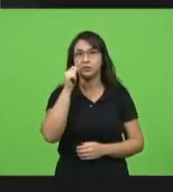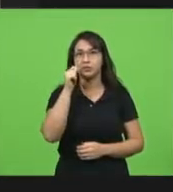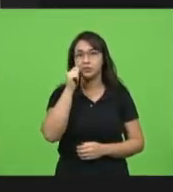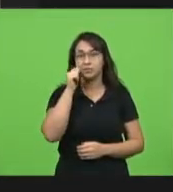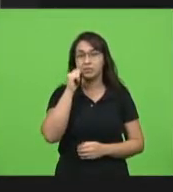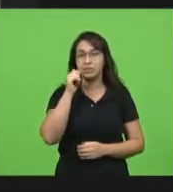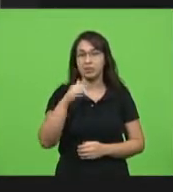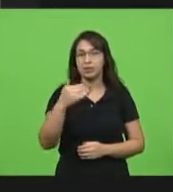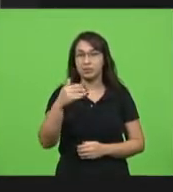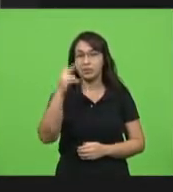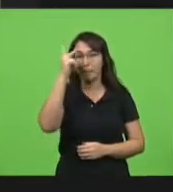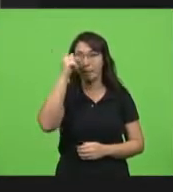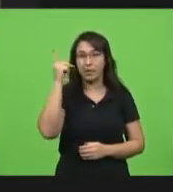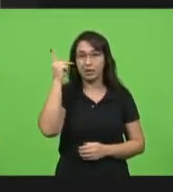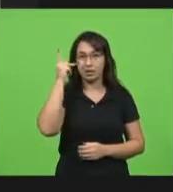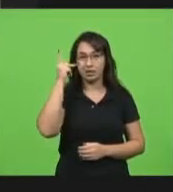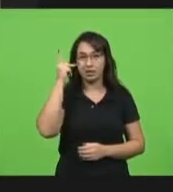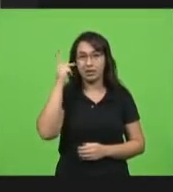e deputada Marlene Fengler.